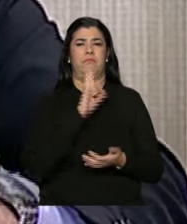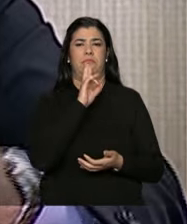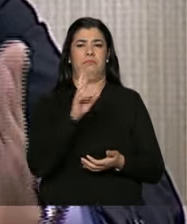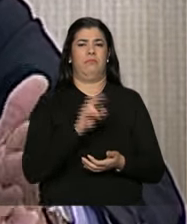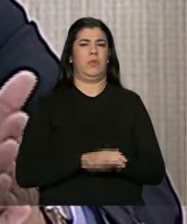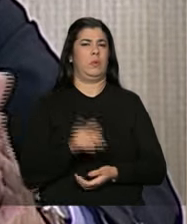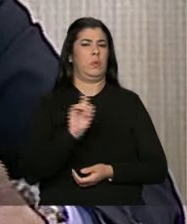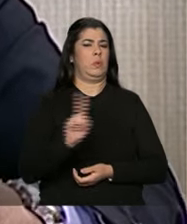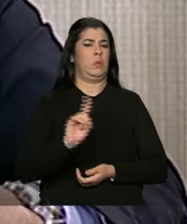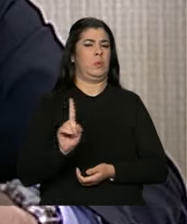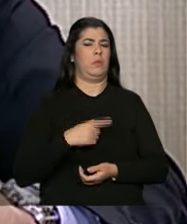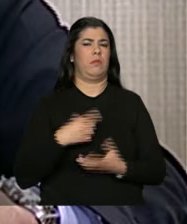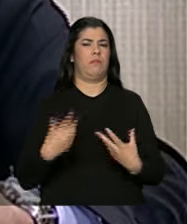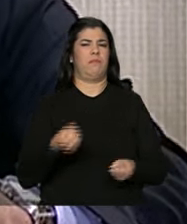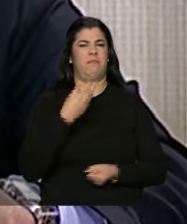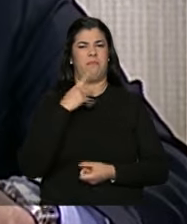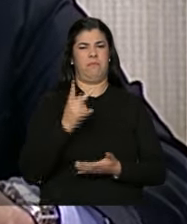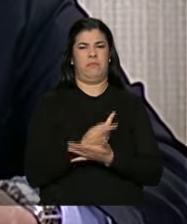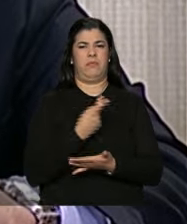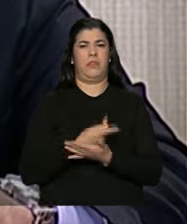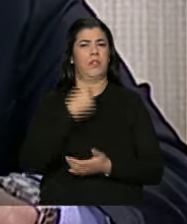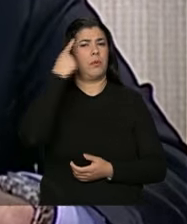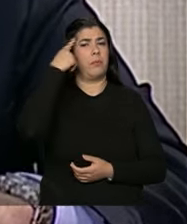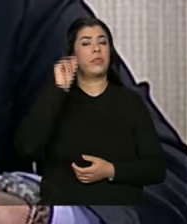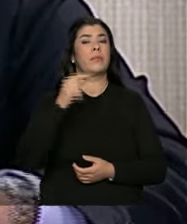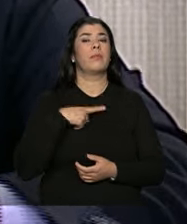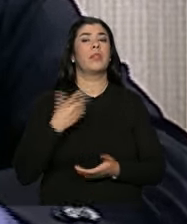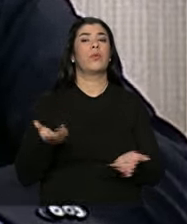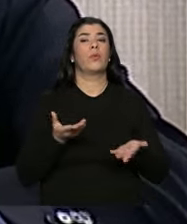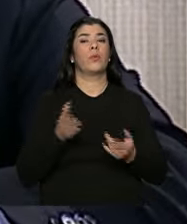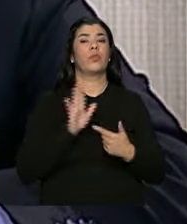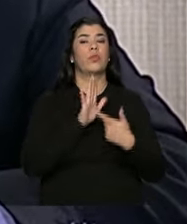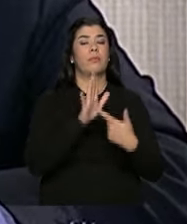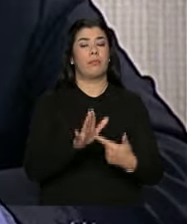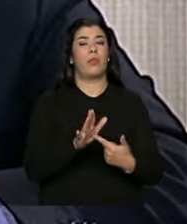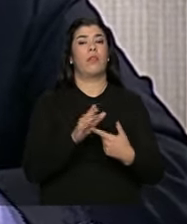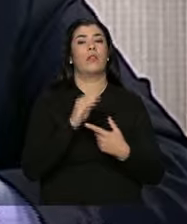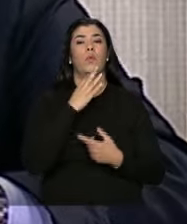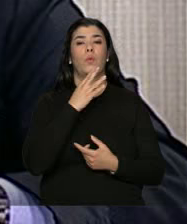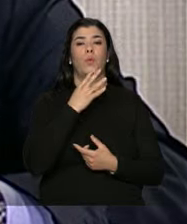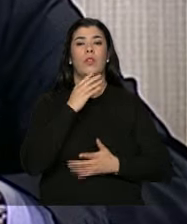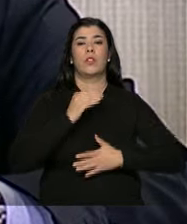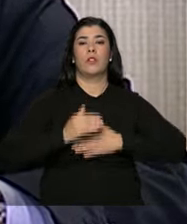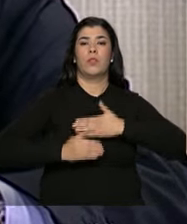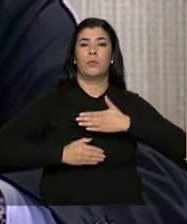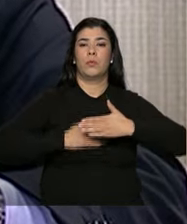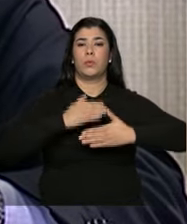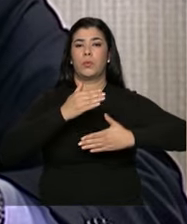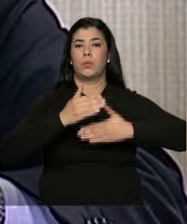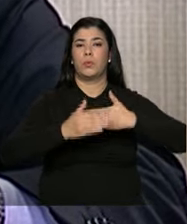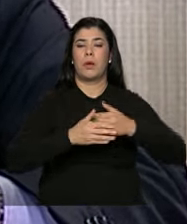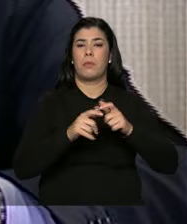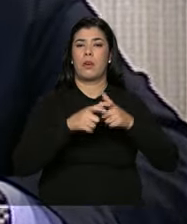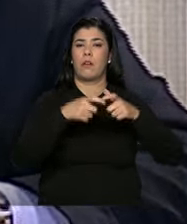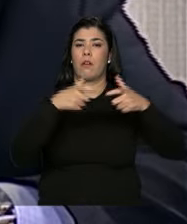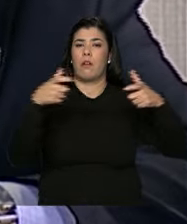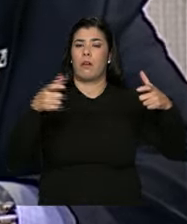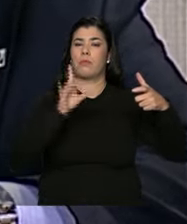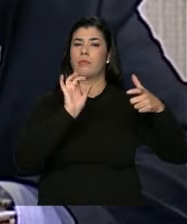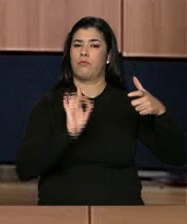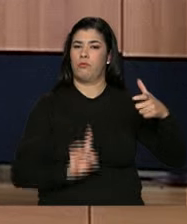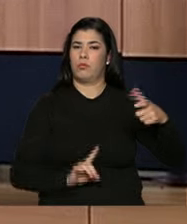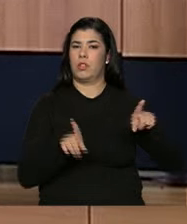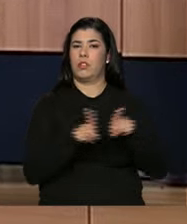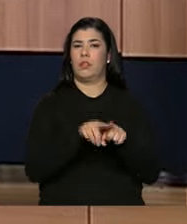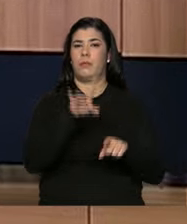de forma muito negativa e equivocada ao que nós estamos entendendo e que deve ser uma trajetória de ampliação de direitos,